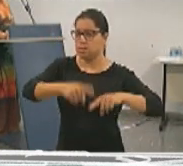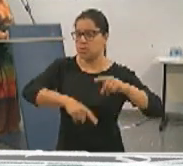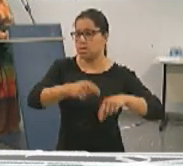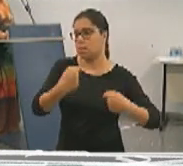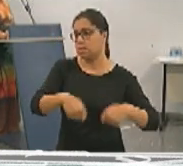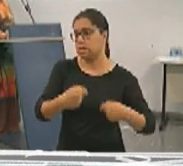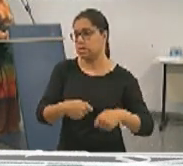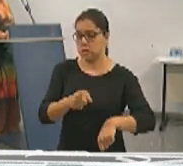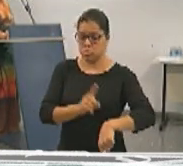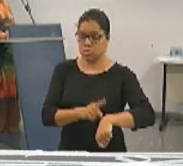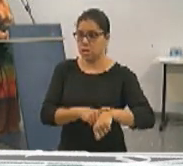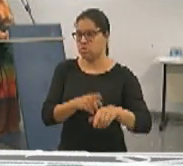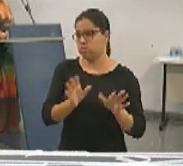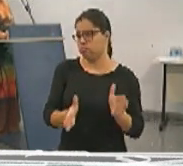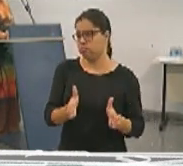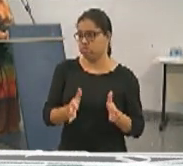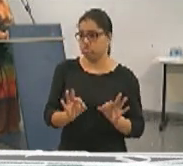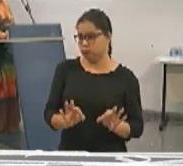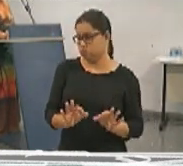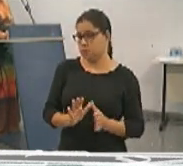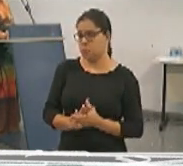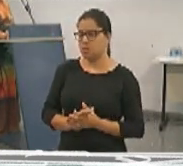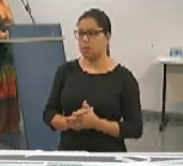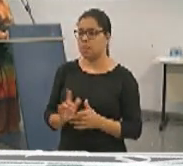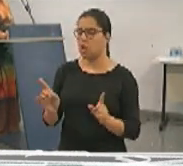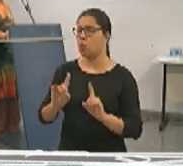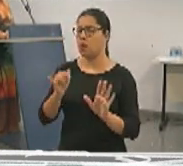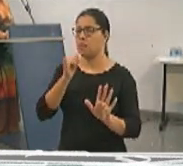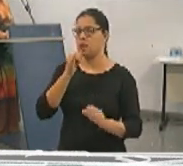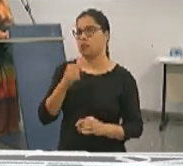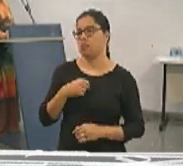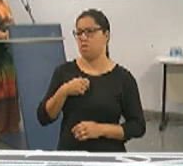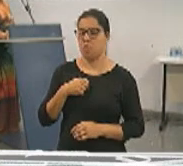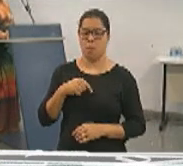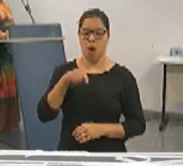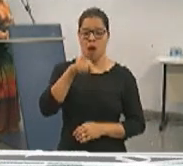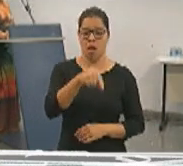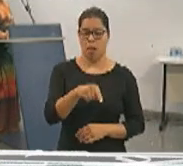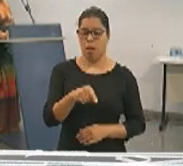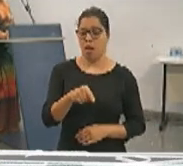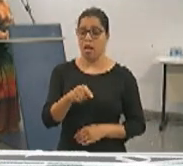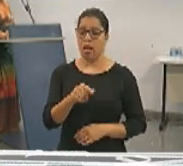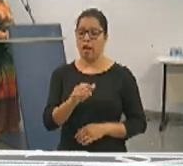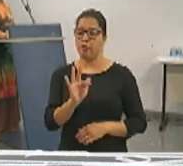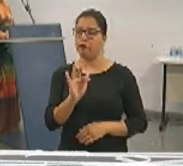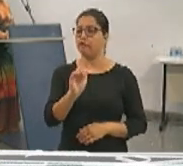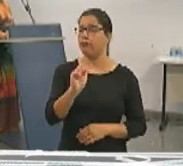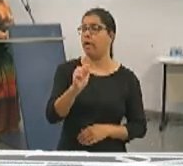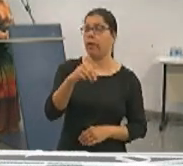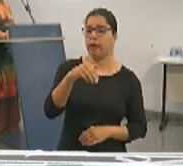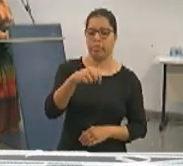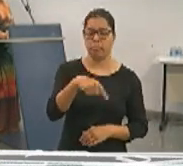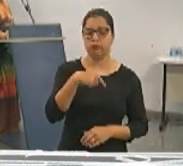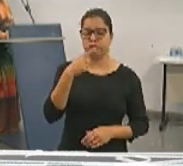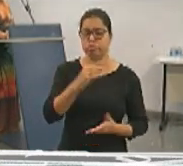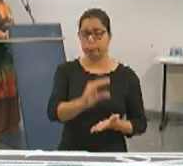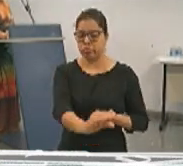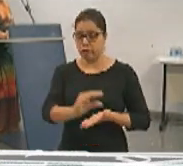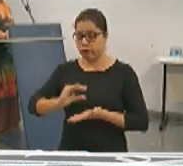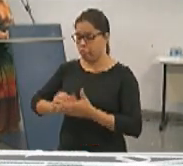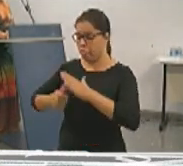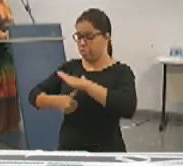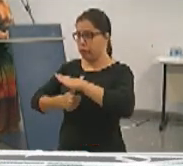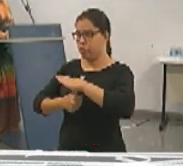necessário. Então, essa, não é que você devolve o dinheiro, não existe devolução de dinheiro. todas as unidades